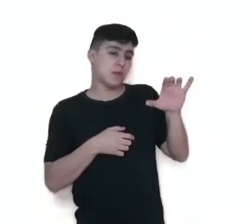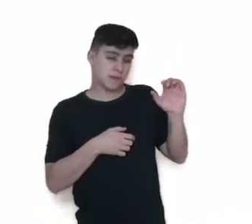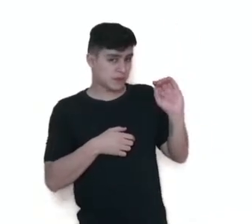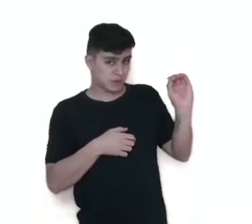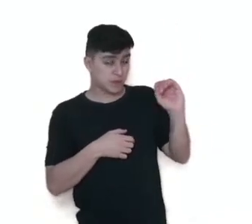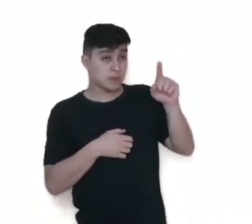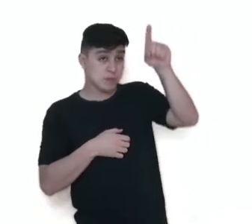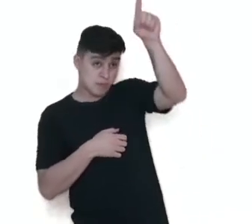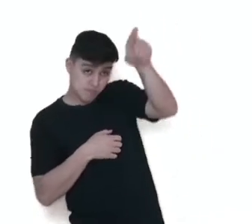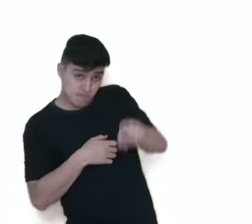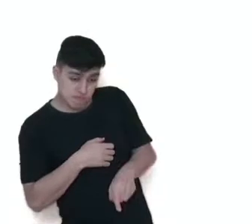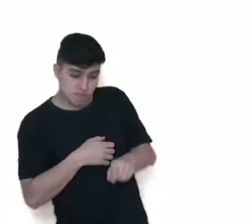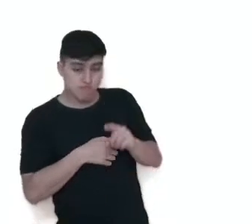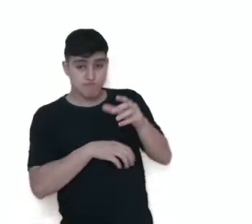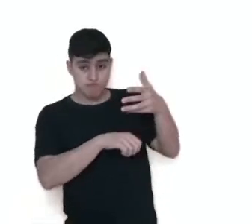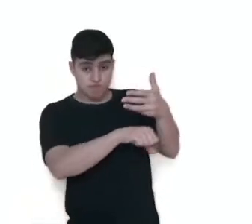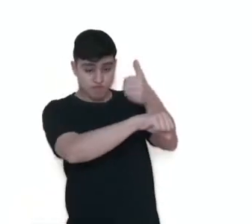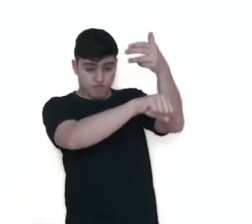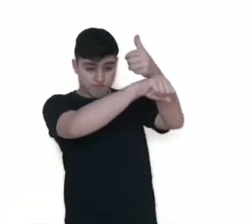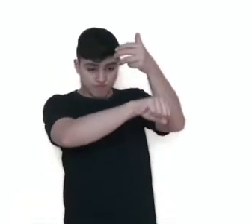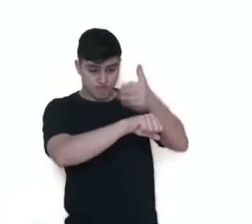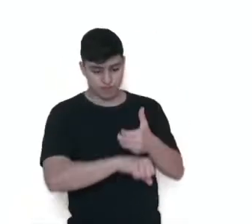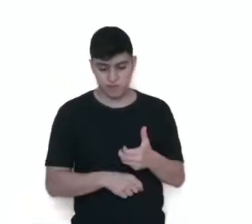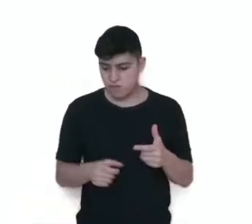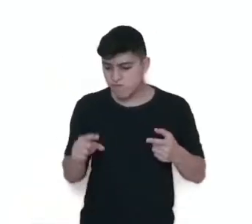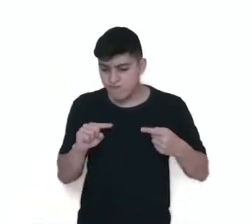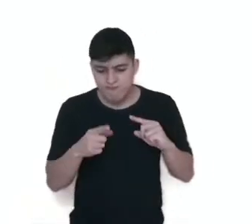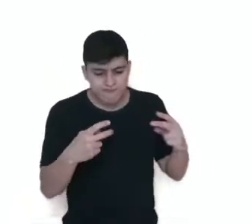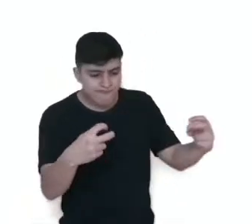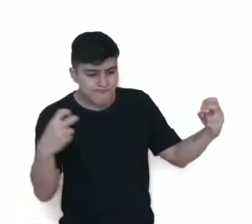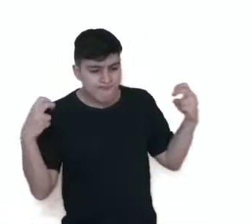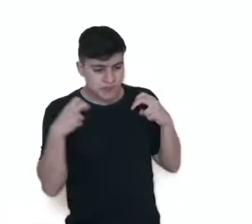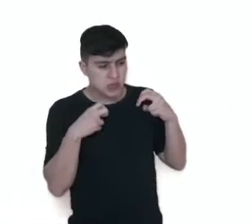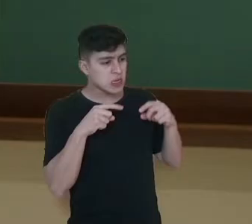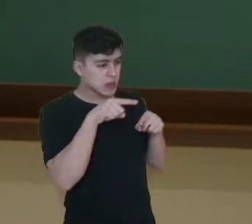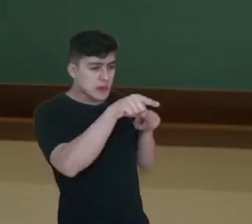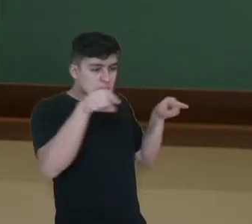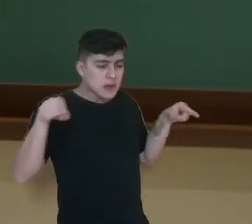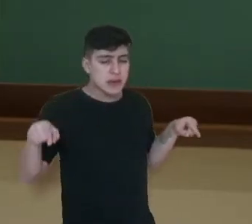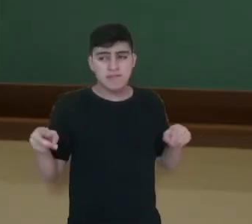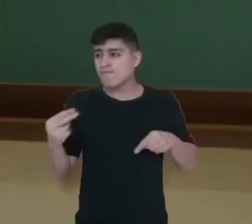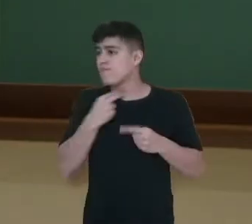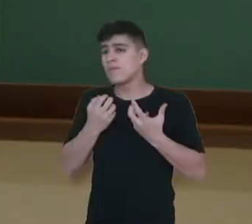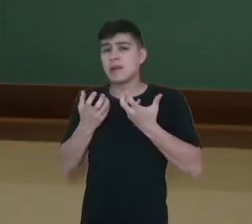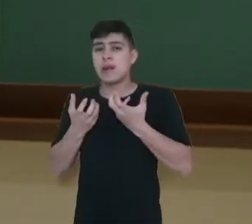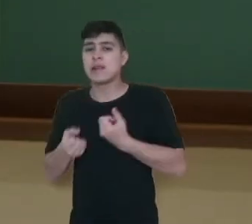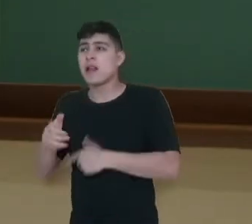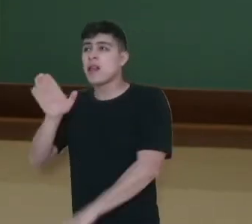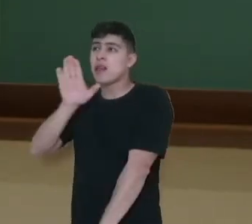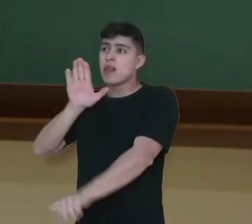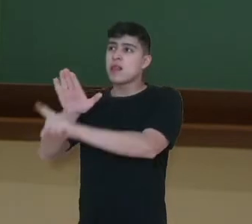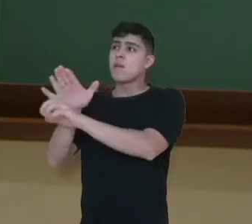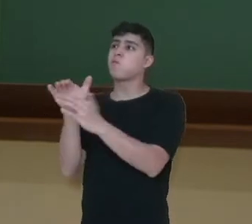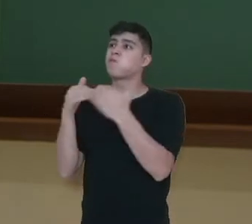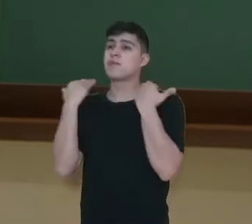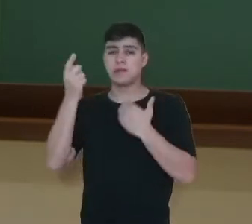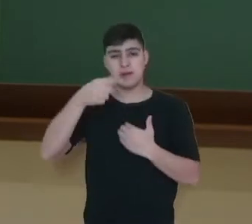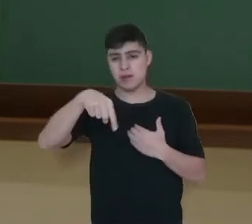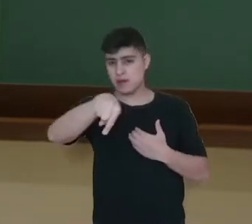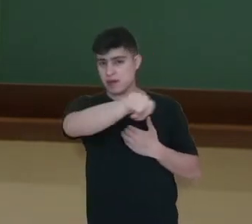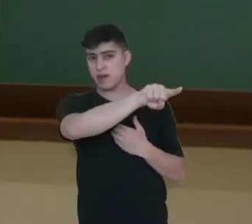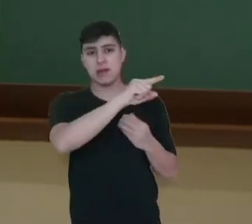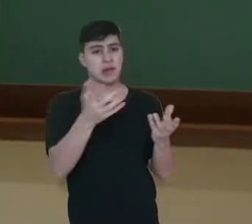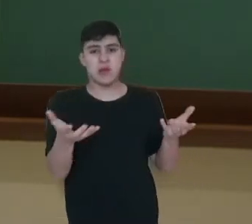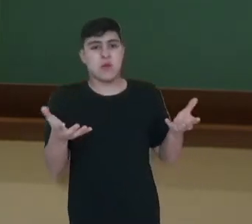o fim das leis intoleráveis, né? E neste momento ainda não se falava de independência, eles não chegaram